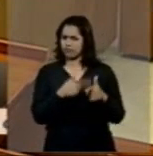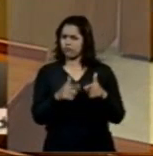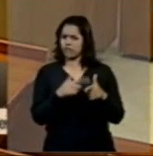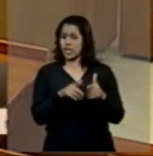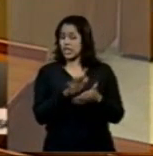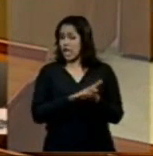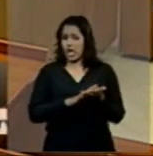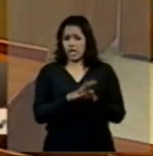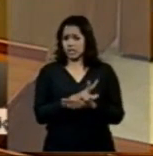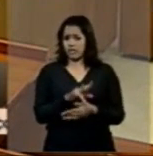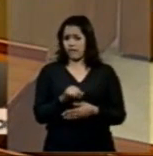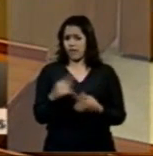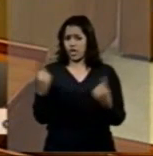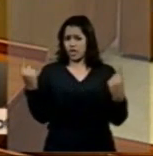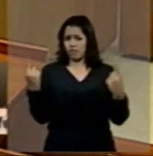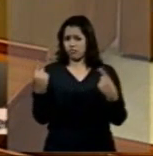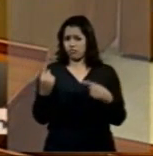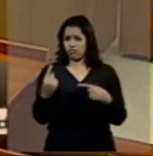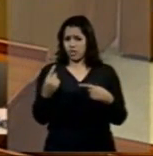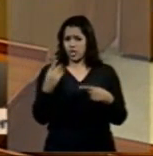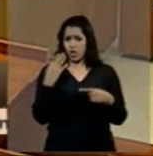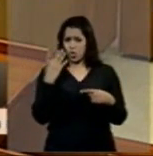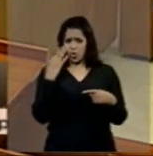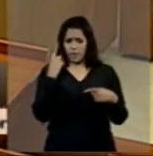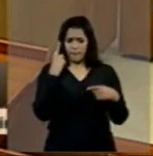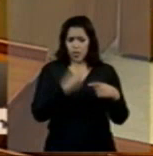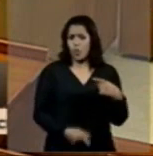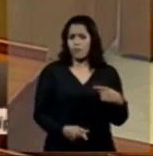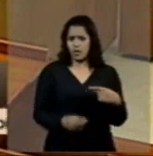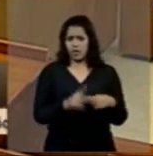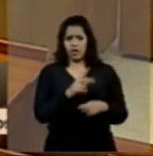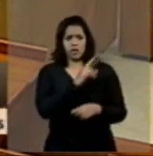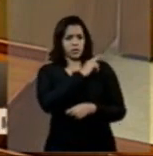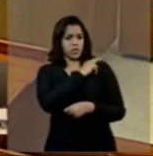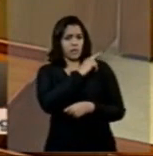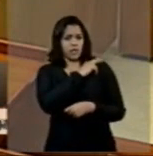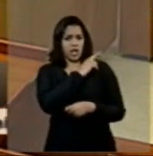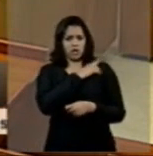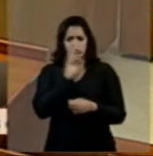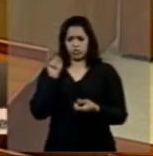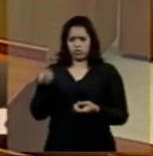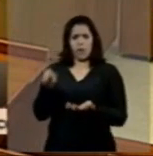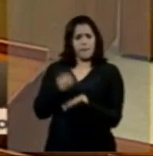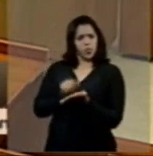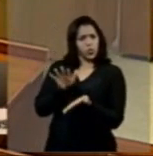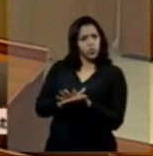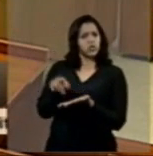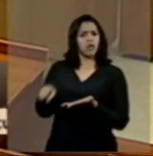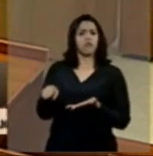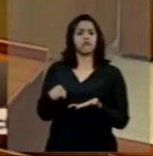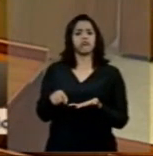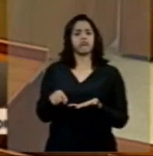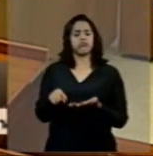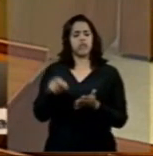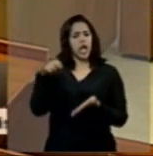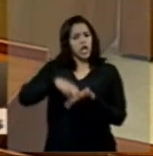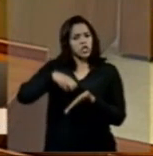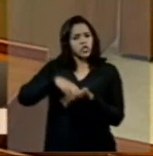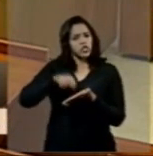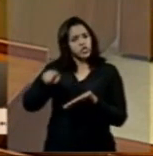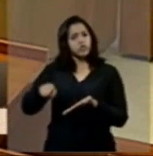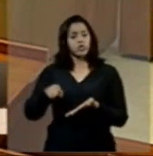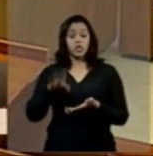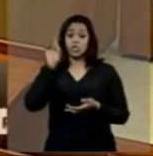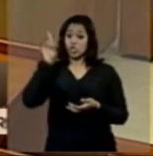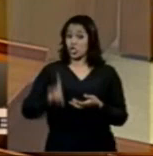nada impedirá a efetiva fiscalização e responsabilização dos responsáveis. O direito não vive de